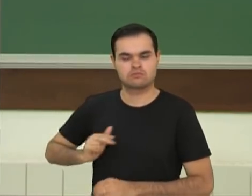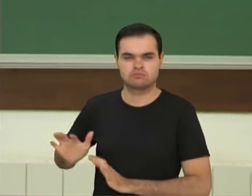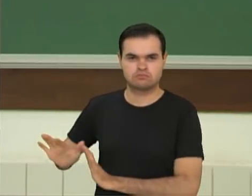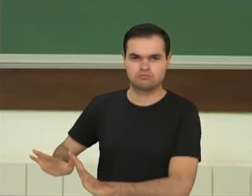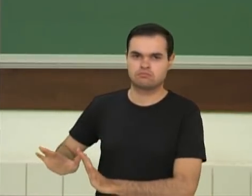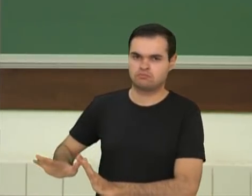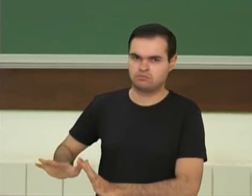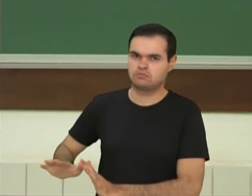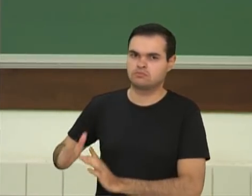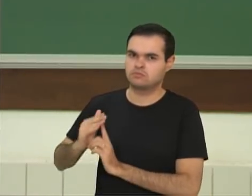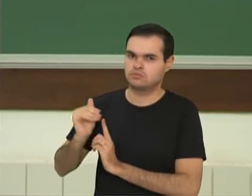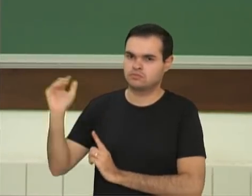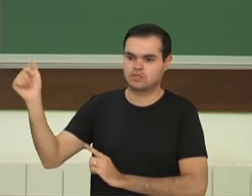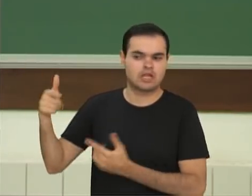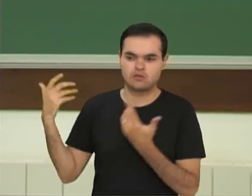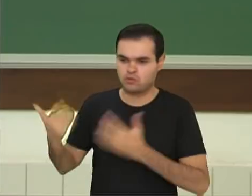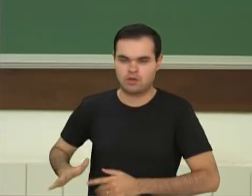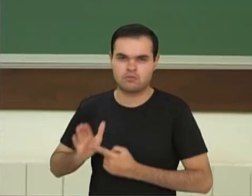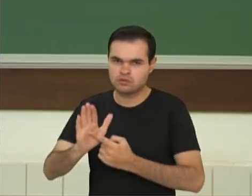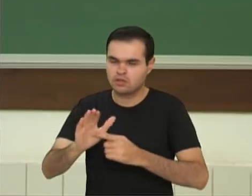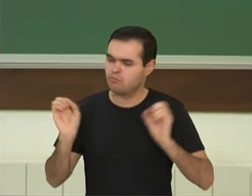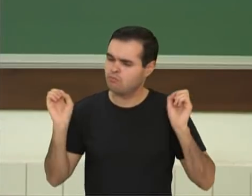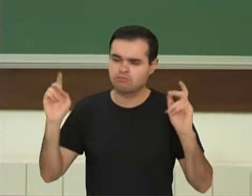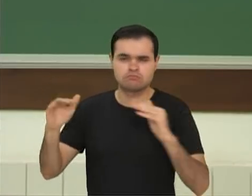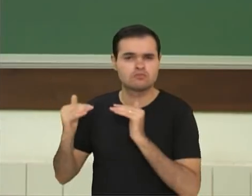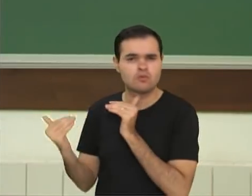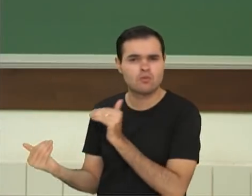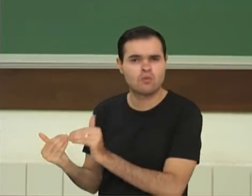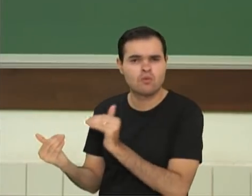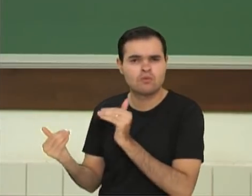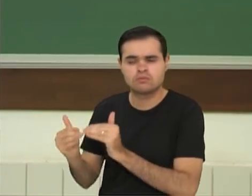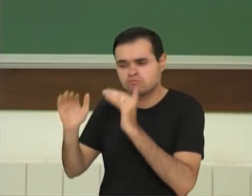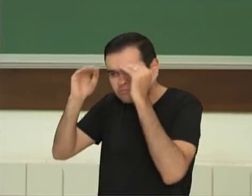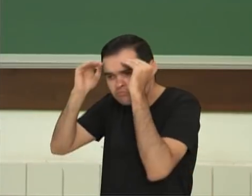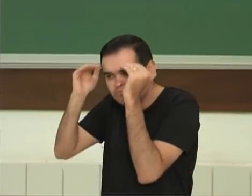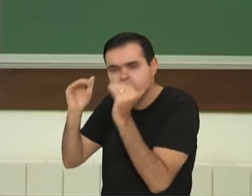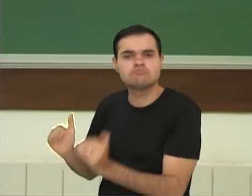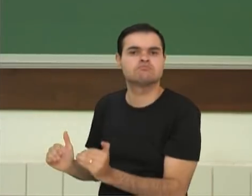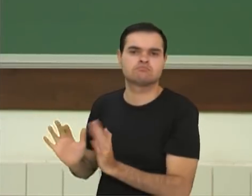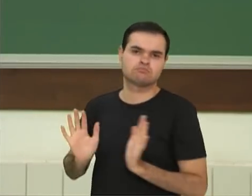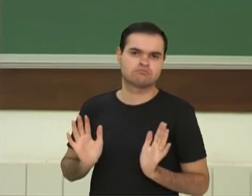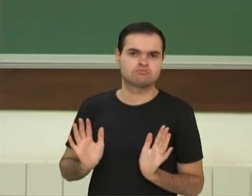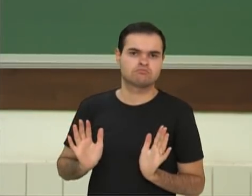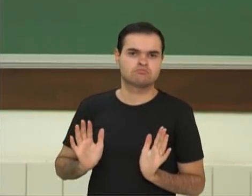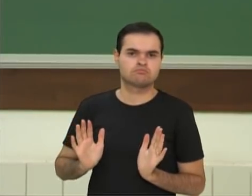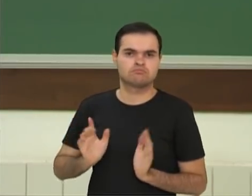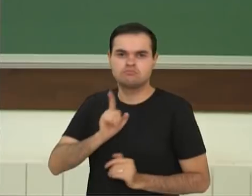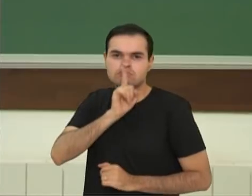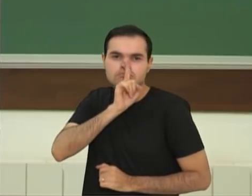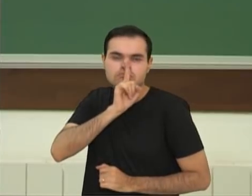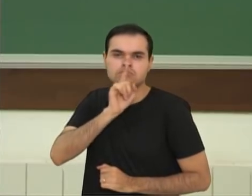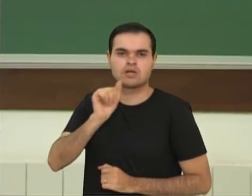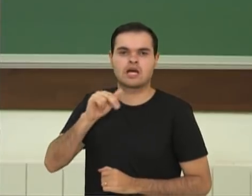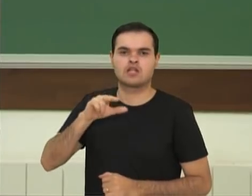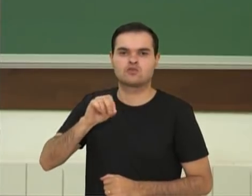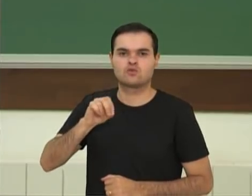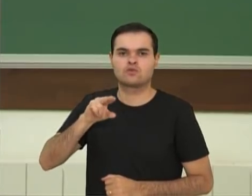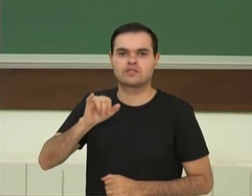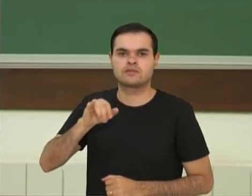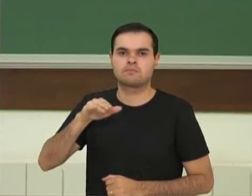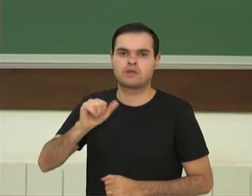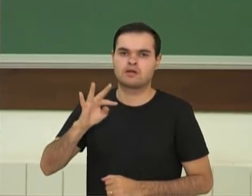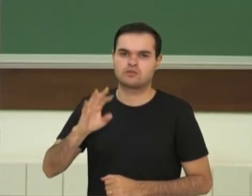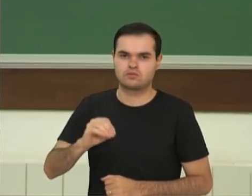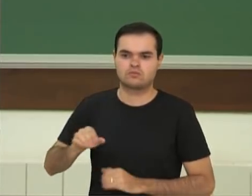privada dessa celebridade, se ela não quer mostrar, deve ser permanecer no anonimato, sem as pessoas conhecerem o que